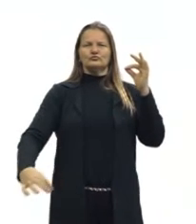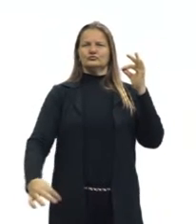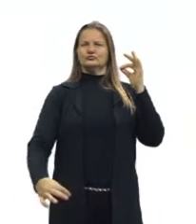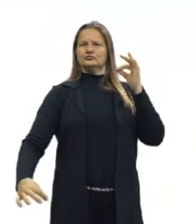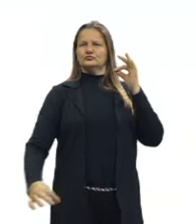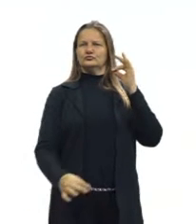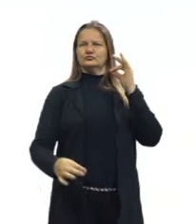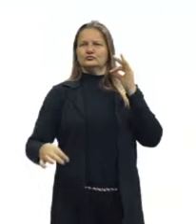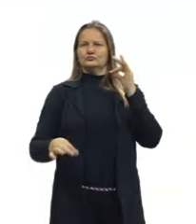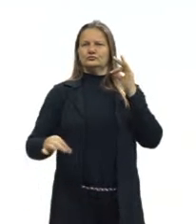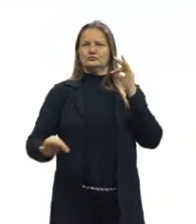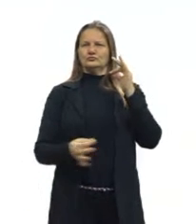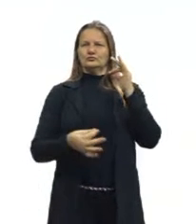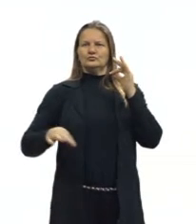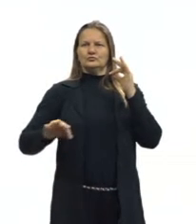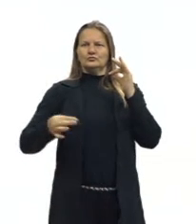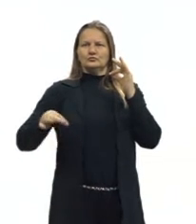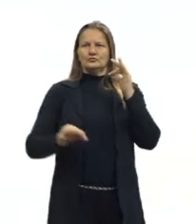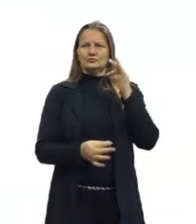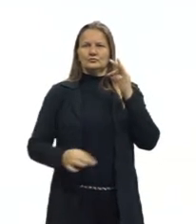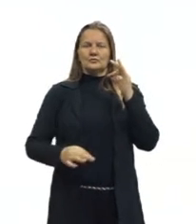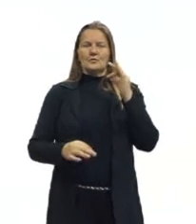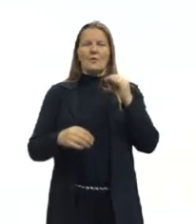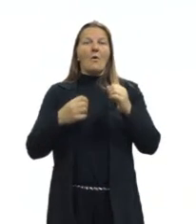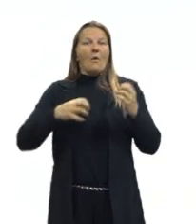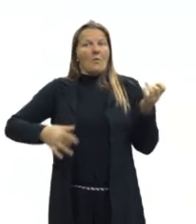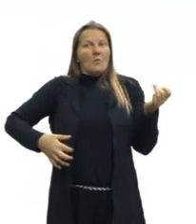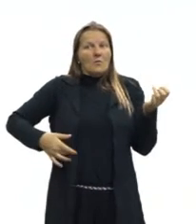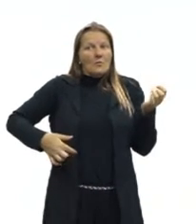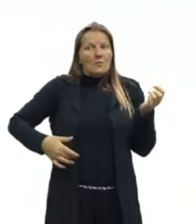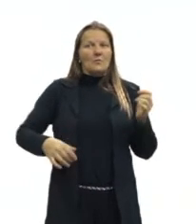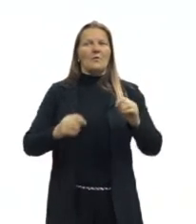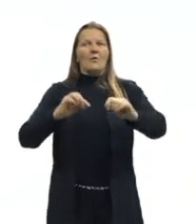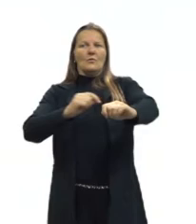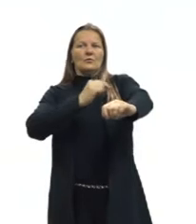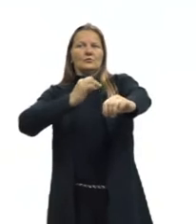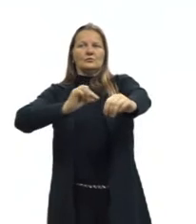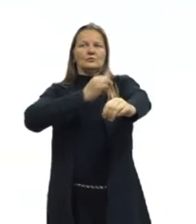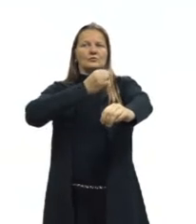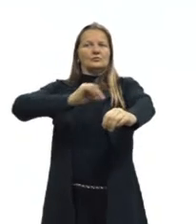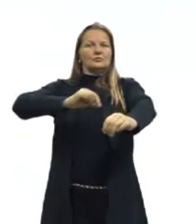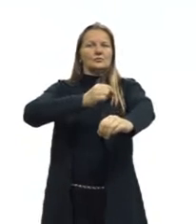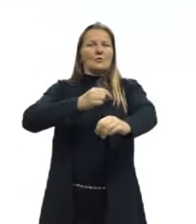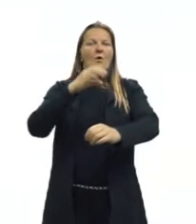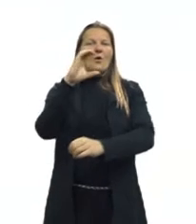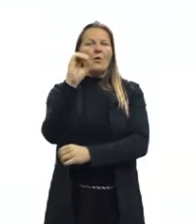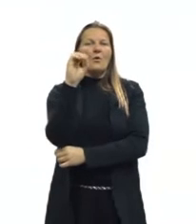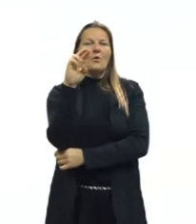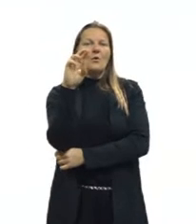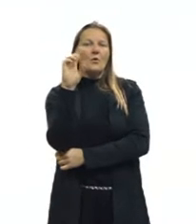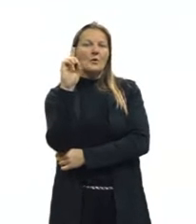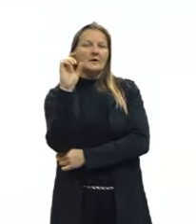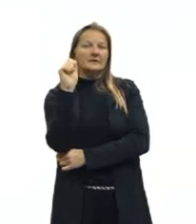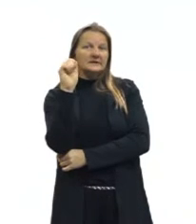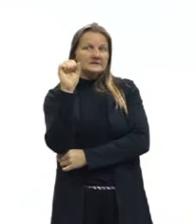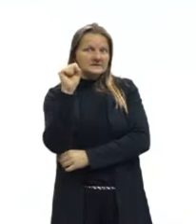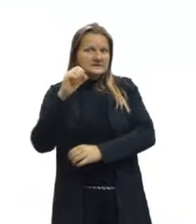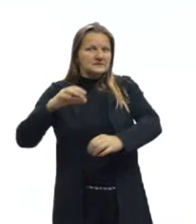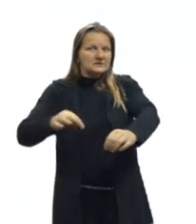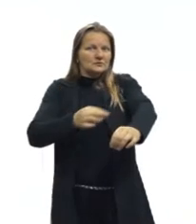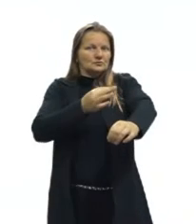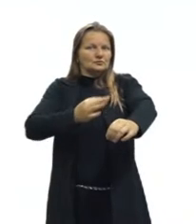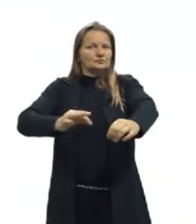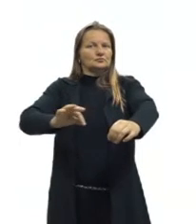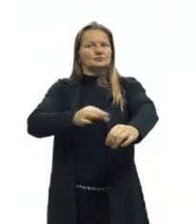Poderia ser um violão poderia ser um violino tá qualquer instrumento de corda né onde a gente possa tocar nesse